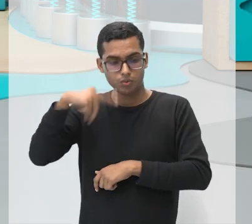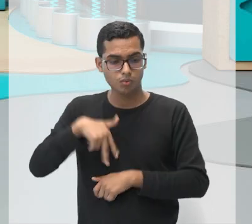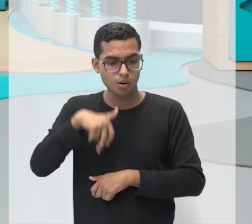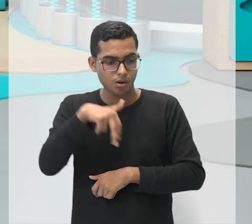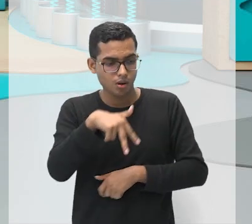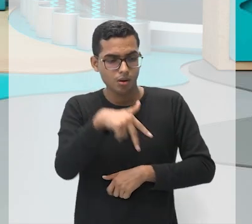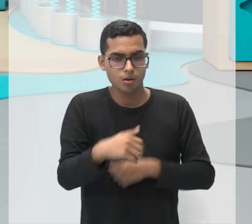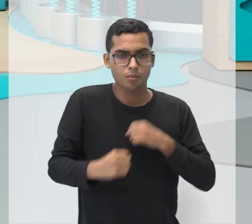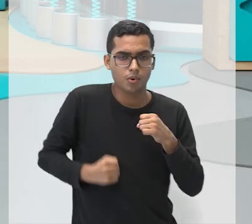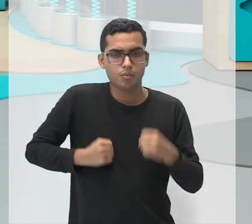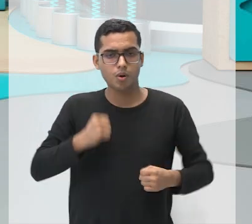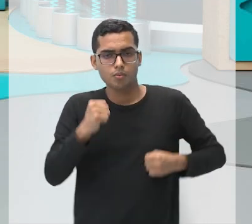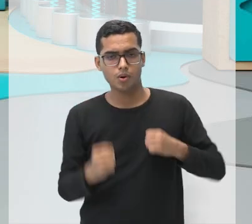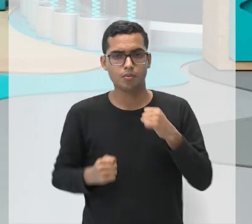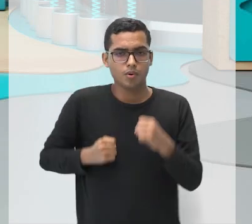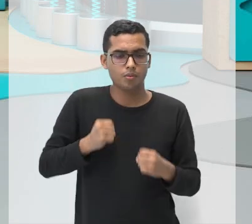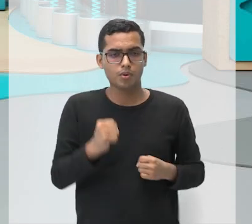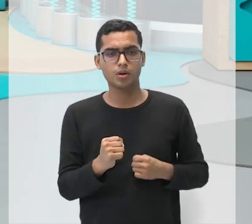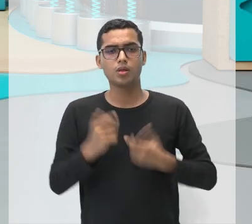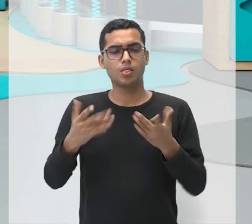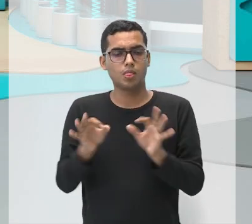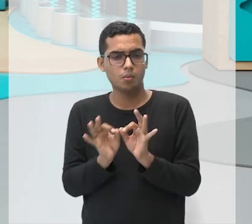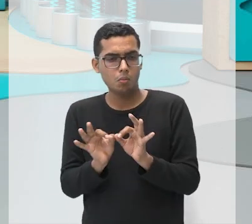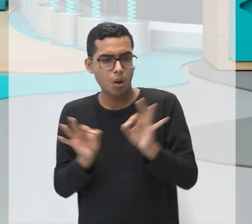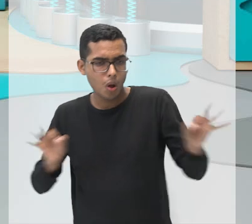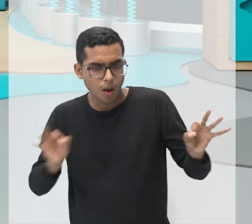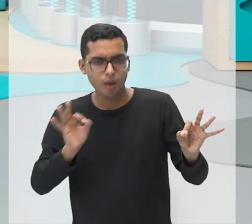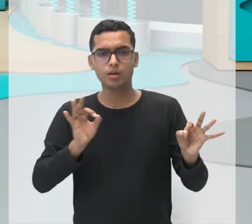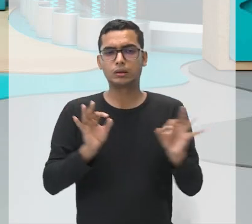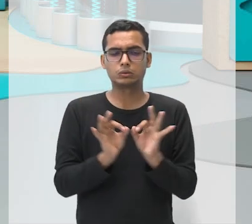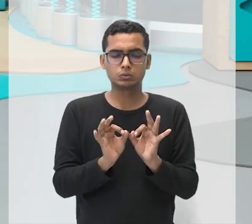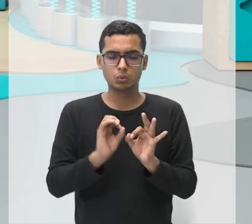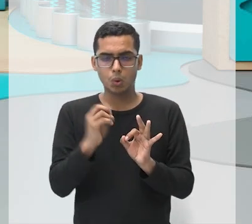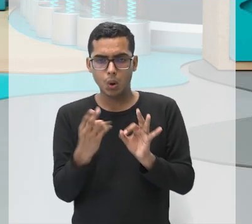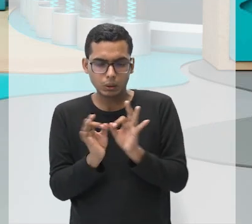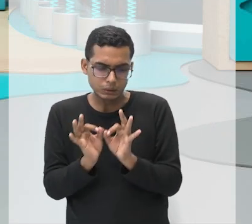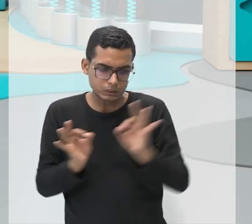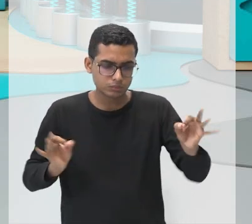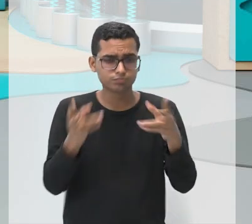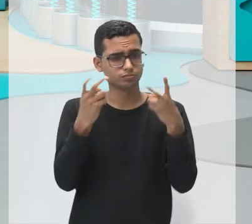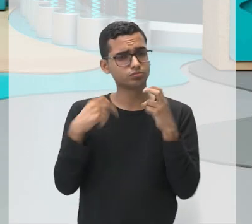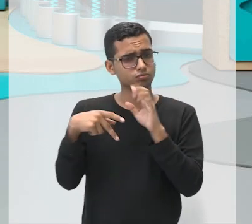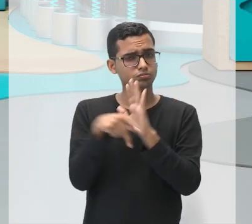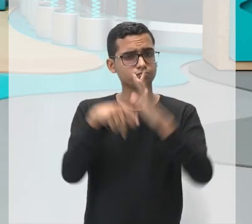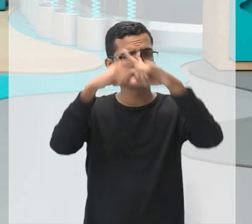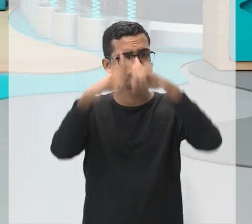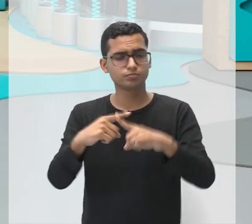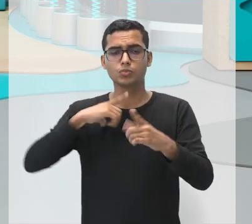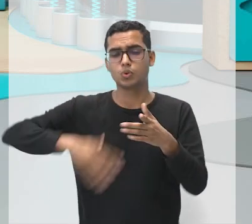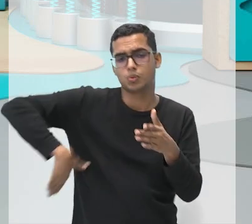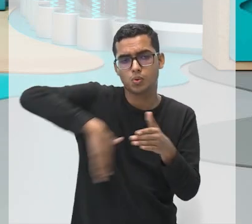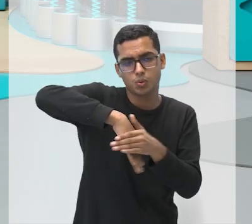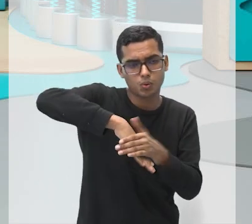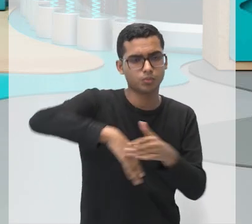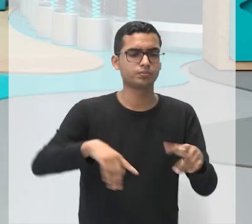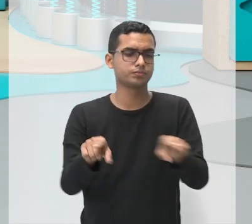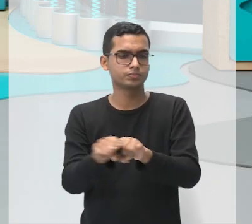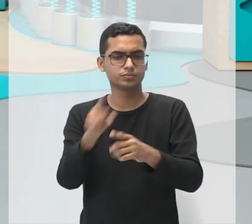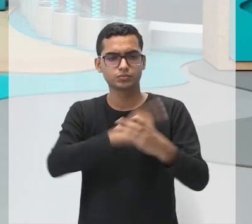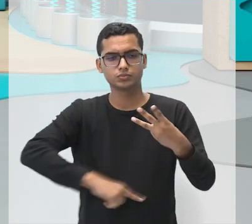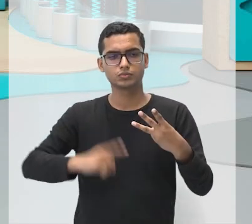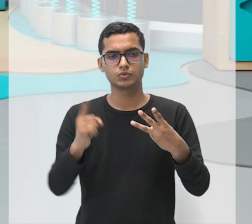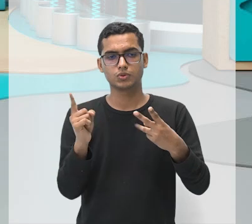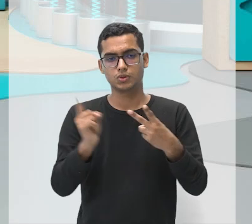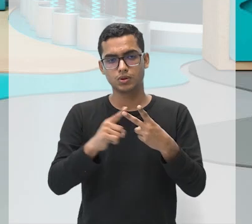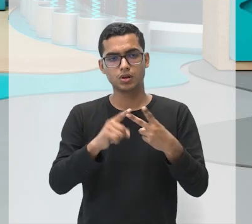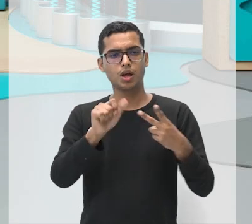ele vai correr de novo. Então as corridas longas e curtas, a gente percebe elas no futebol. Os arremessos, né?